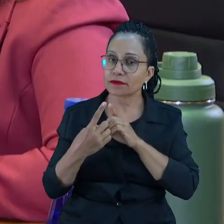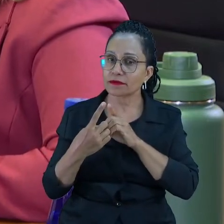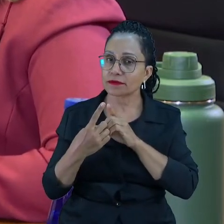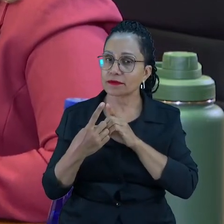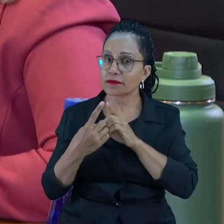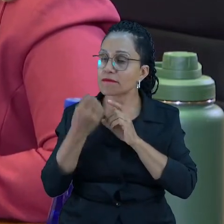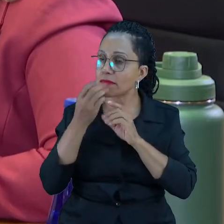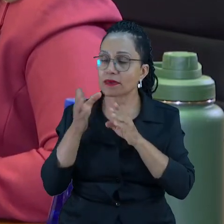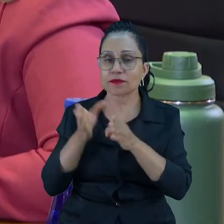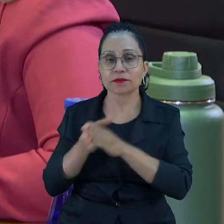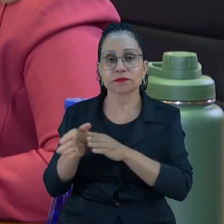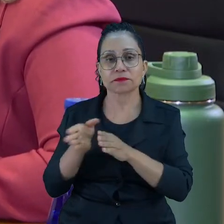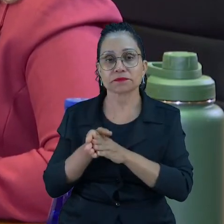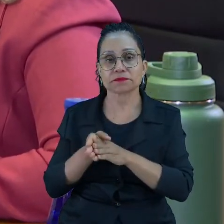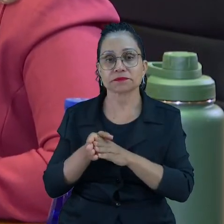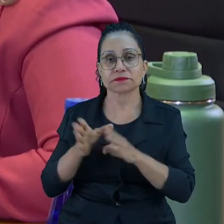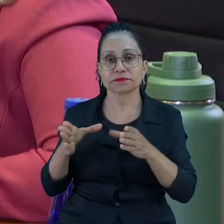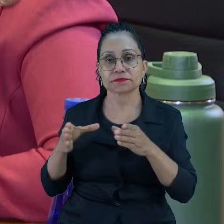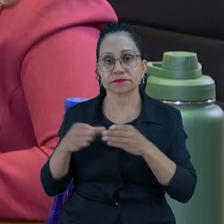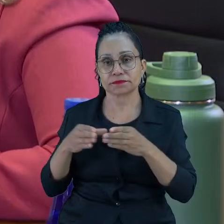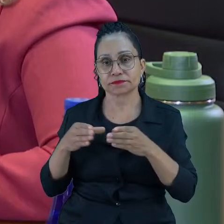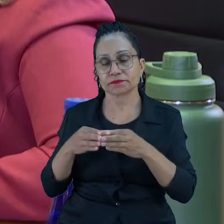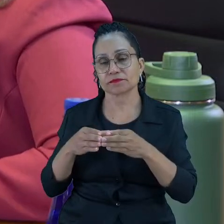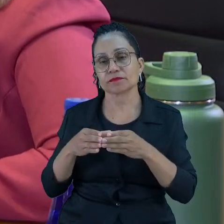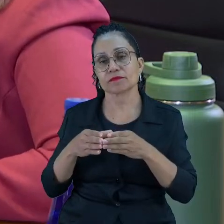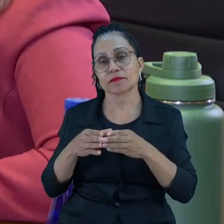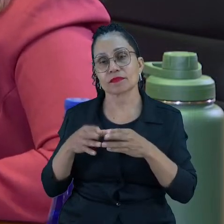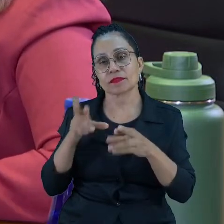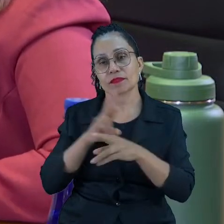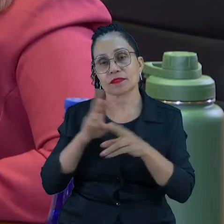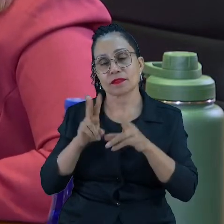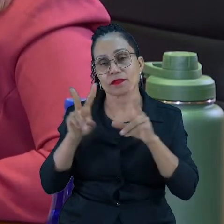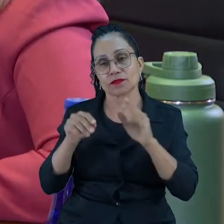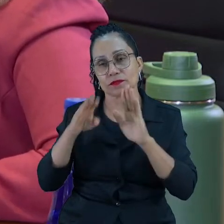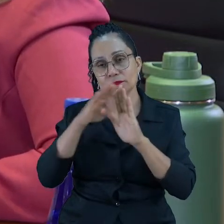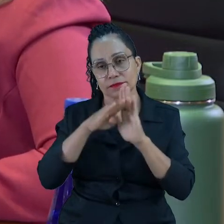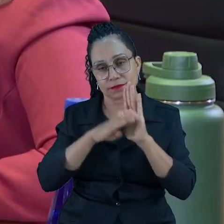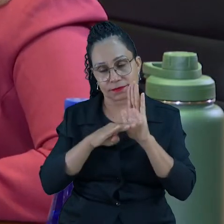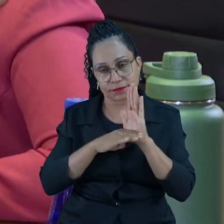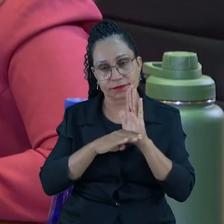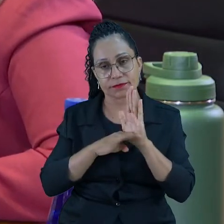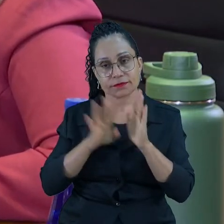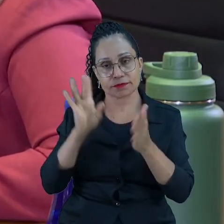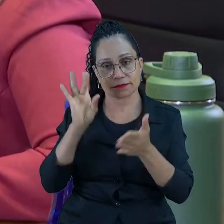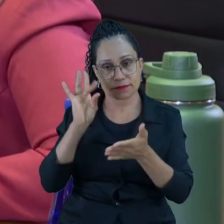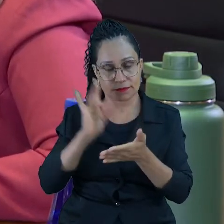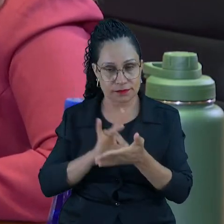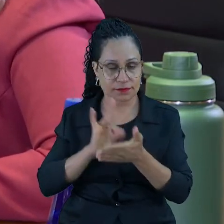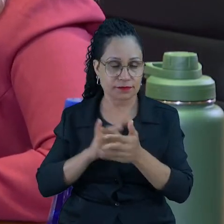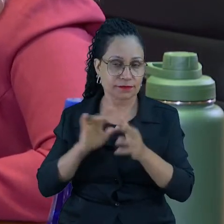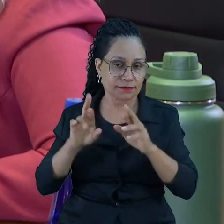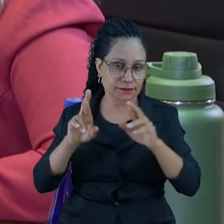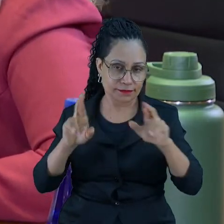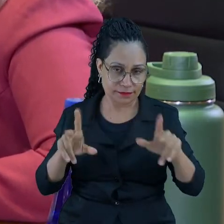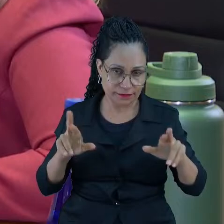bem orientados, né? A nossa equipe está orientada em relação a esse protocolo para, de fato, fazer a diferença e cumprir o que a